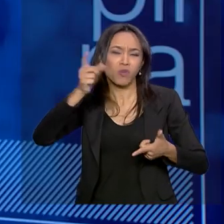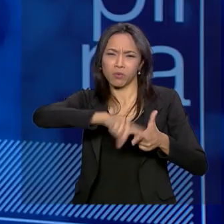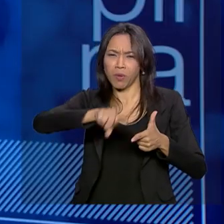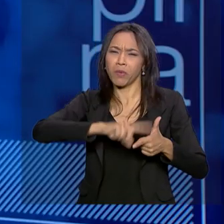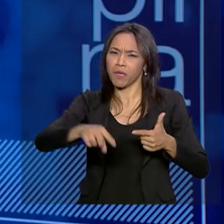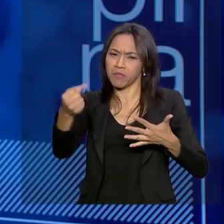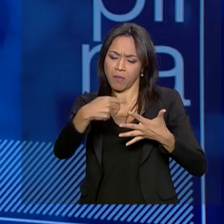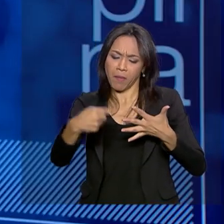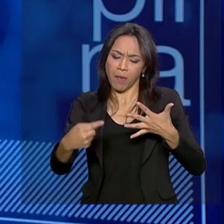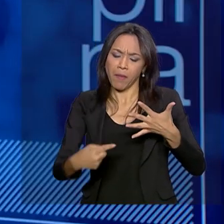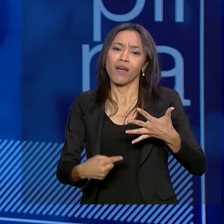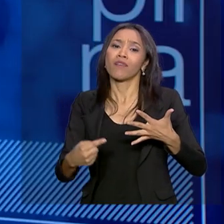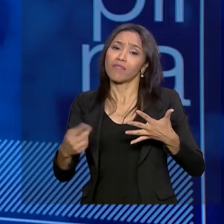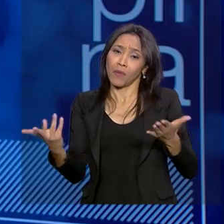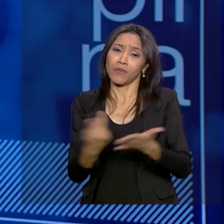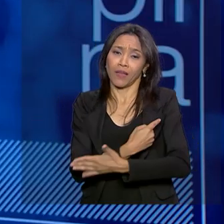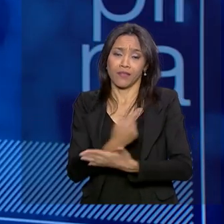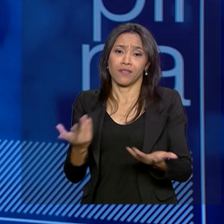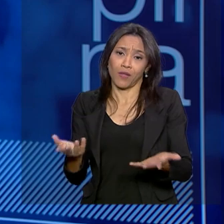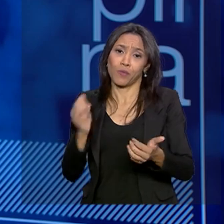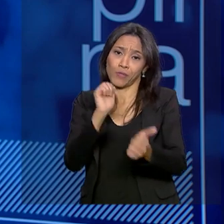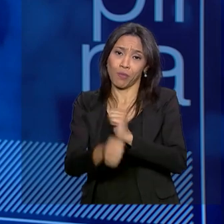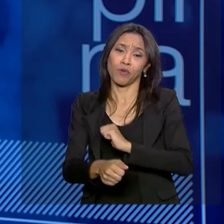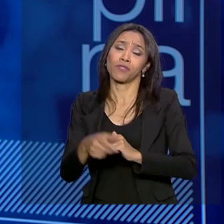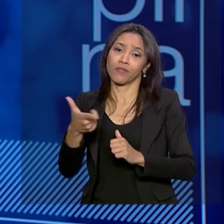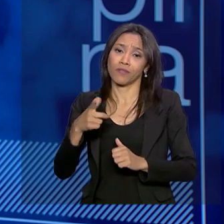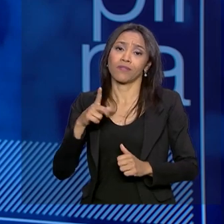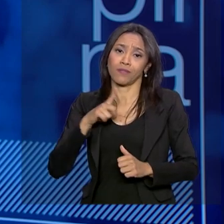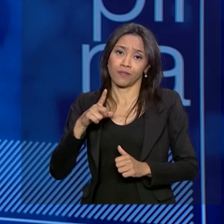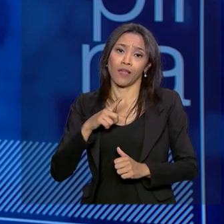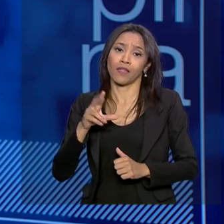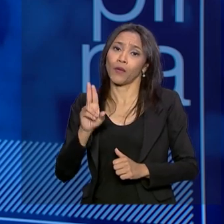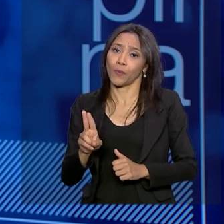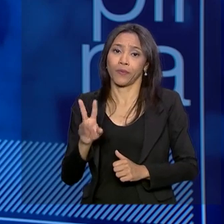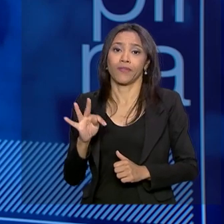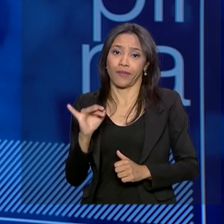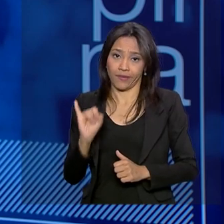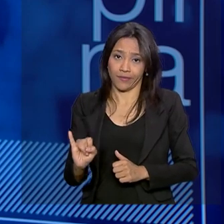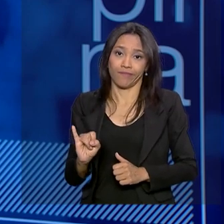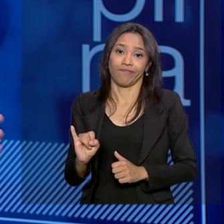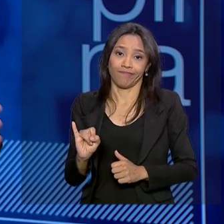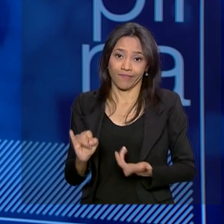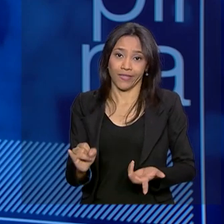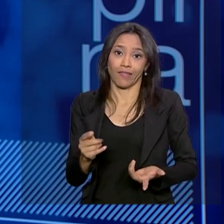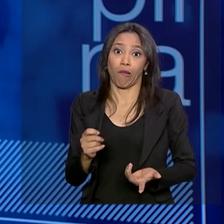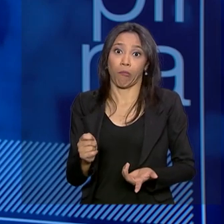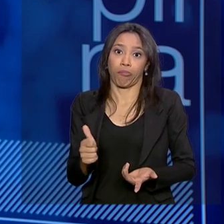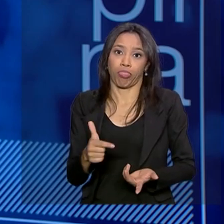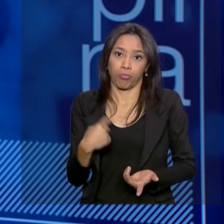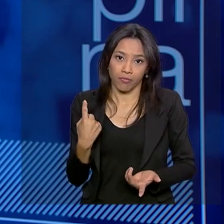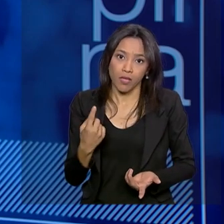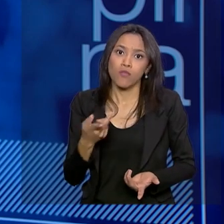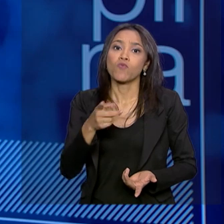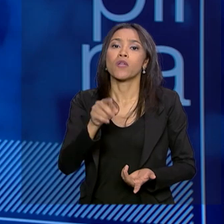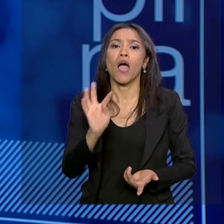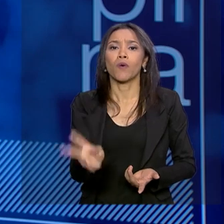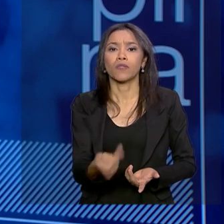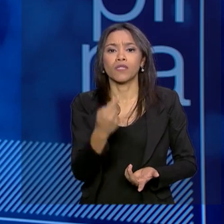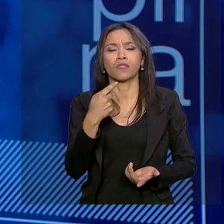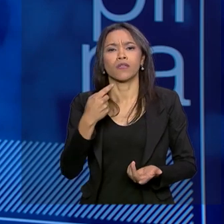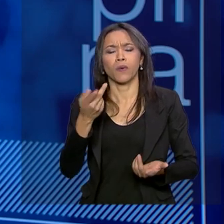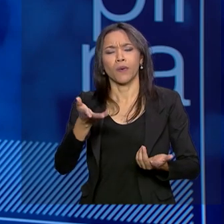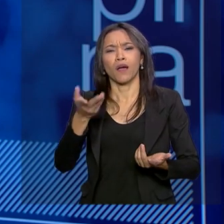O futebol brasileiro está na UTI, só esperando alguém tirar o tubo para ele morrer, né? Então, a gente vimos agora o caso do Figueirense, em